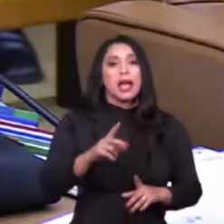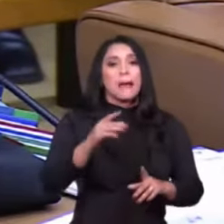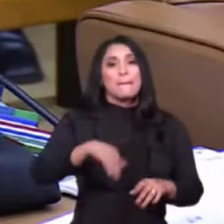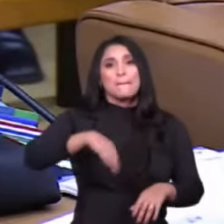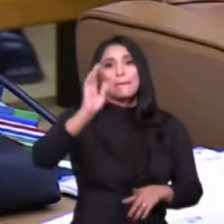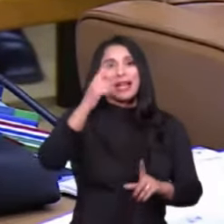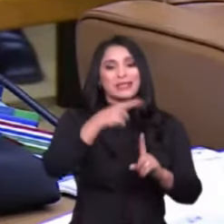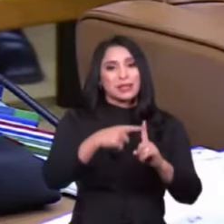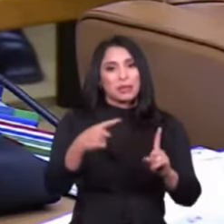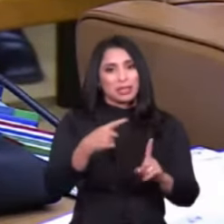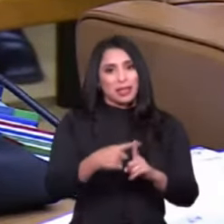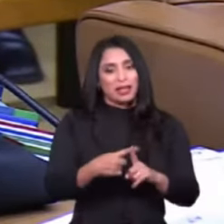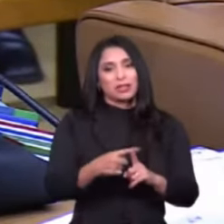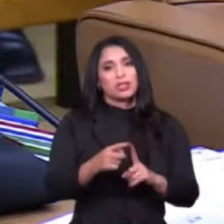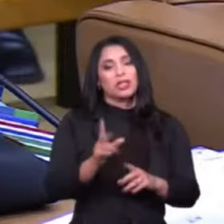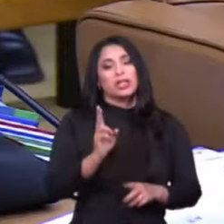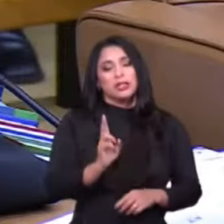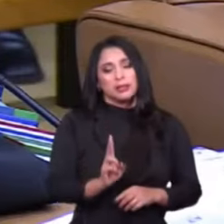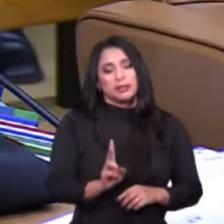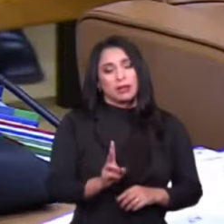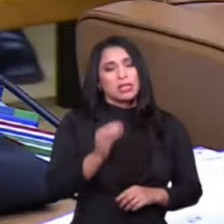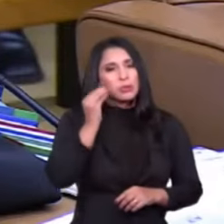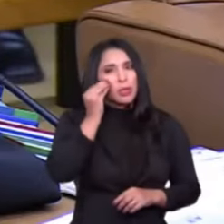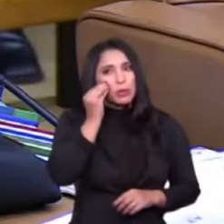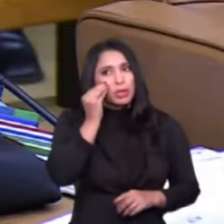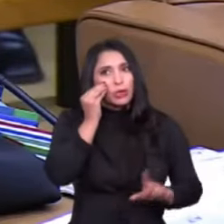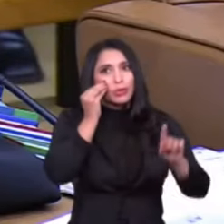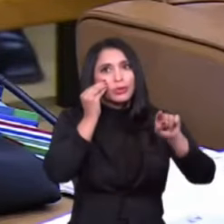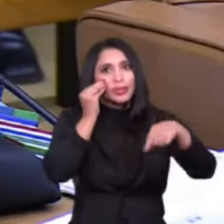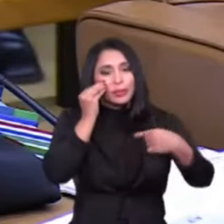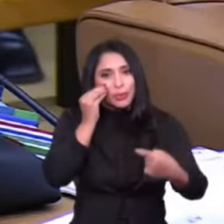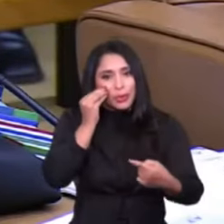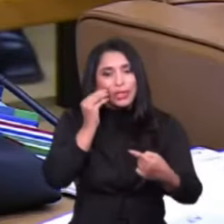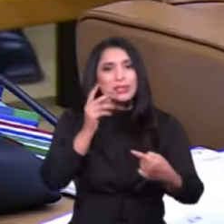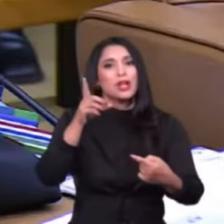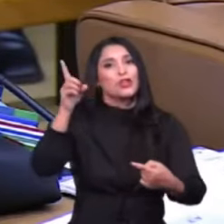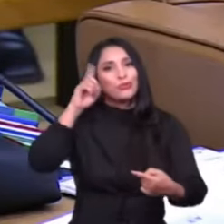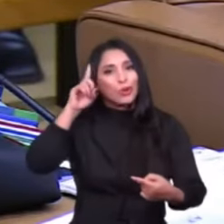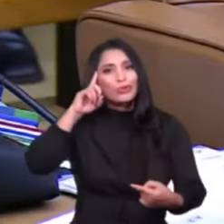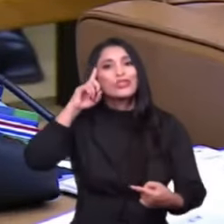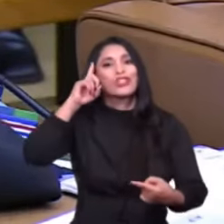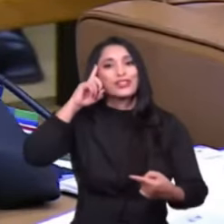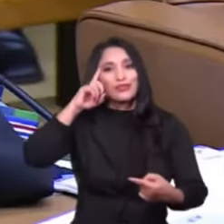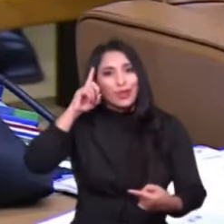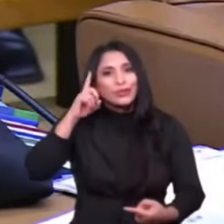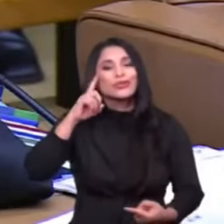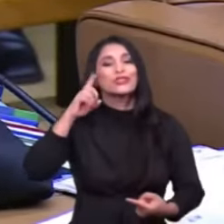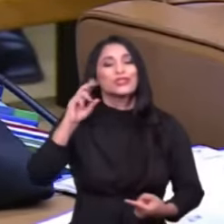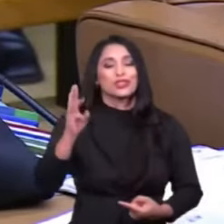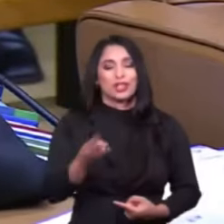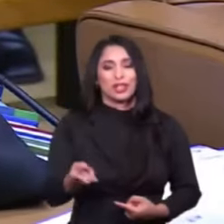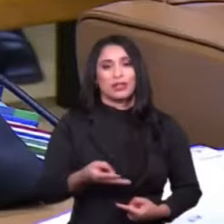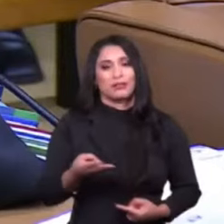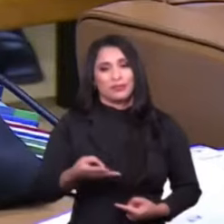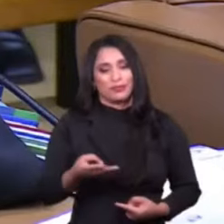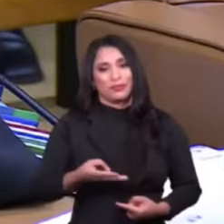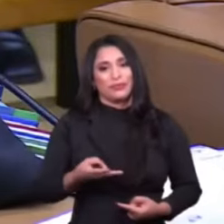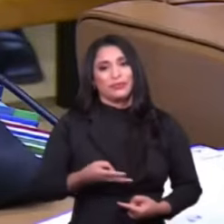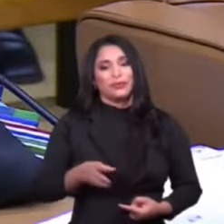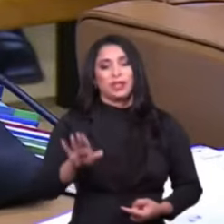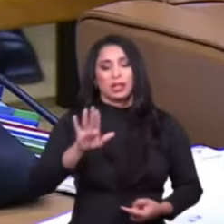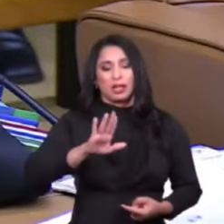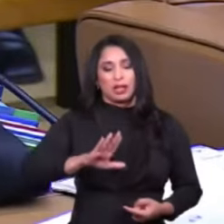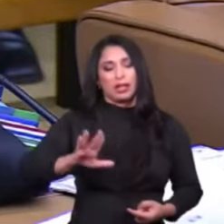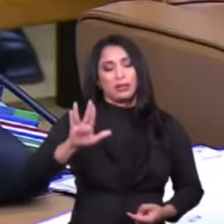que experimentaram chegavam a usar a droga diariamente depois. A cannabis também foi a substância mais comum